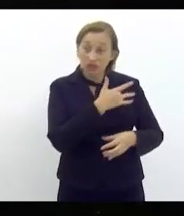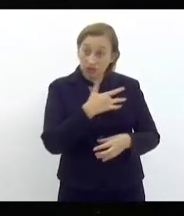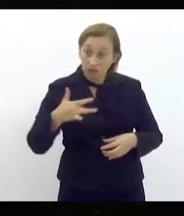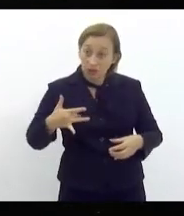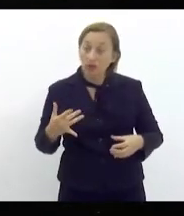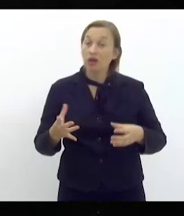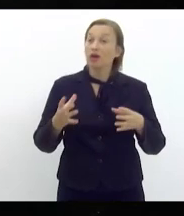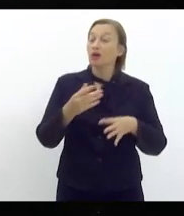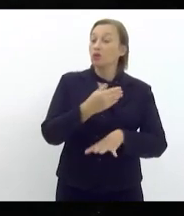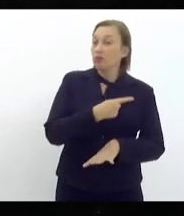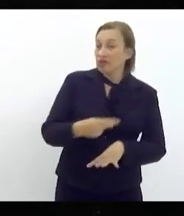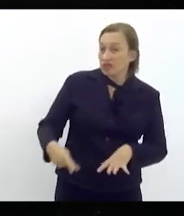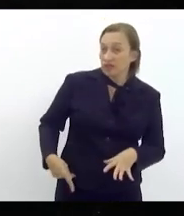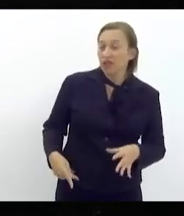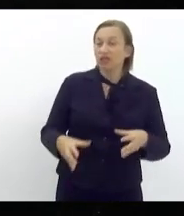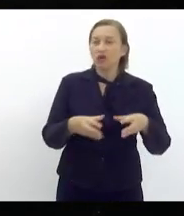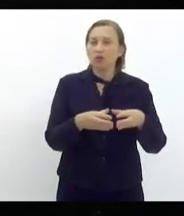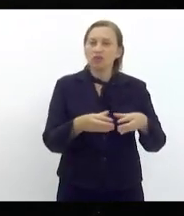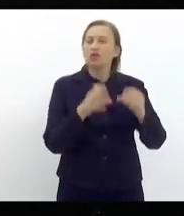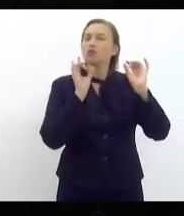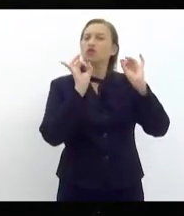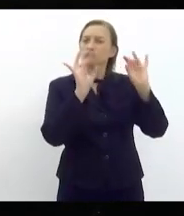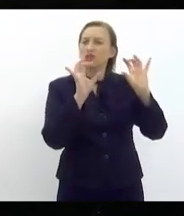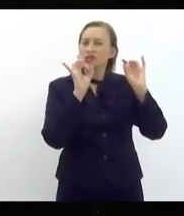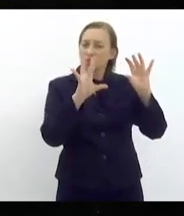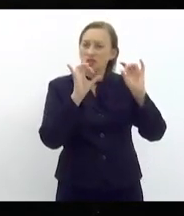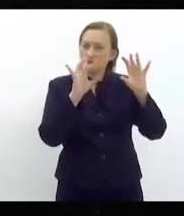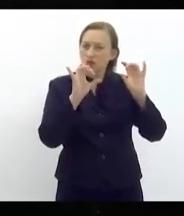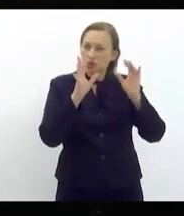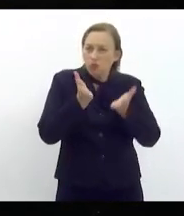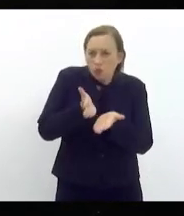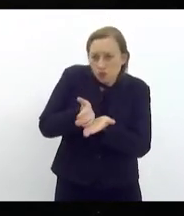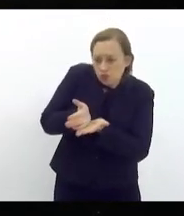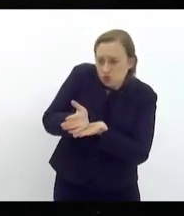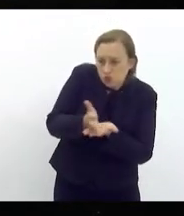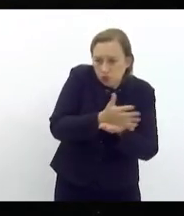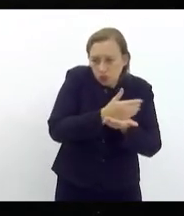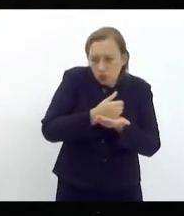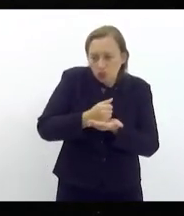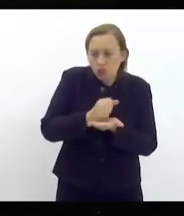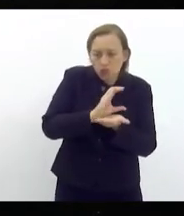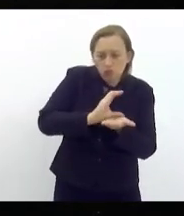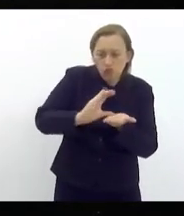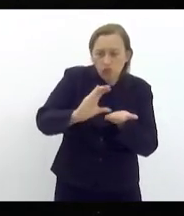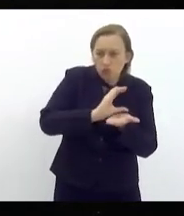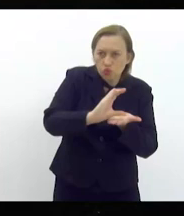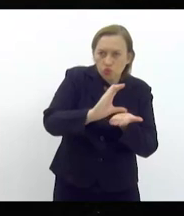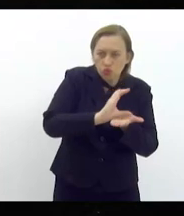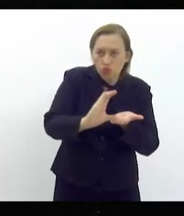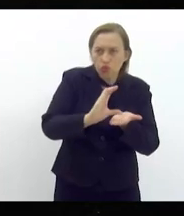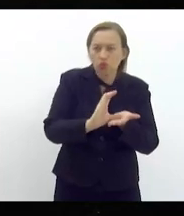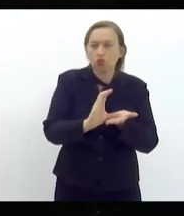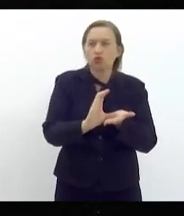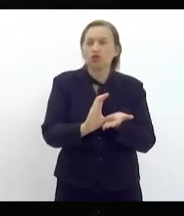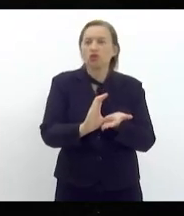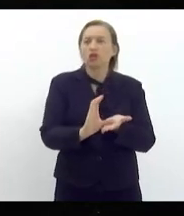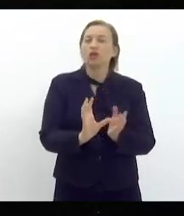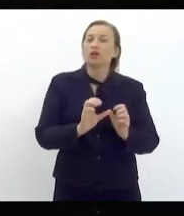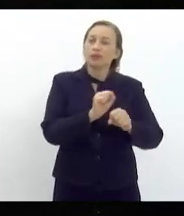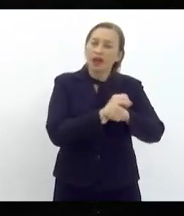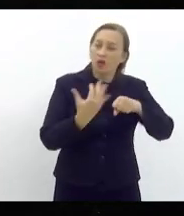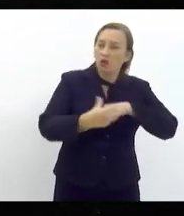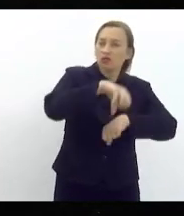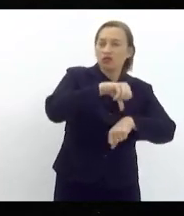como presidente da Comissão Especial que apulgou os desvios da Covid-19, que resultou no